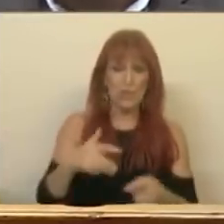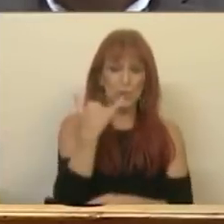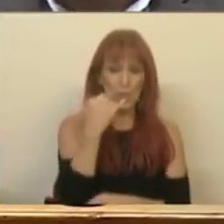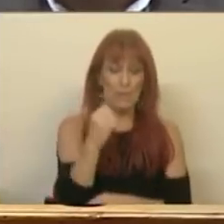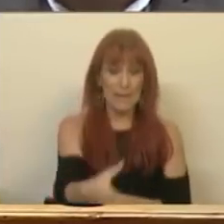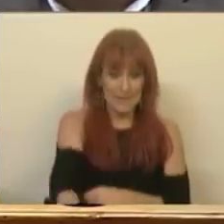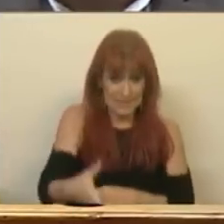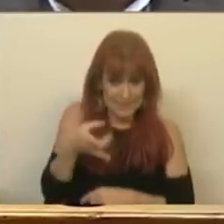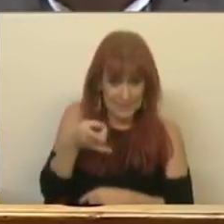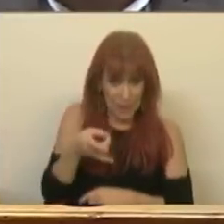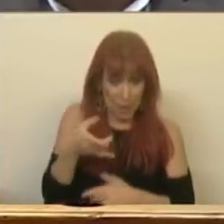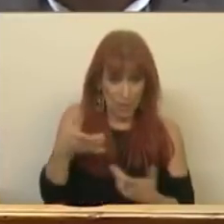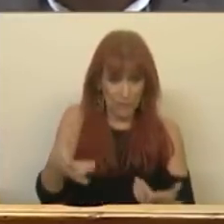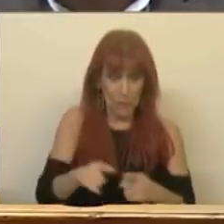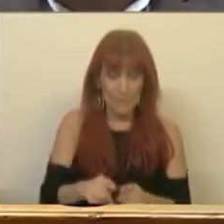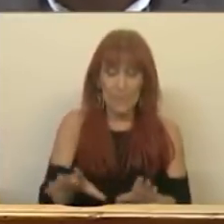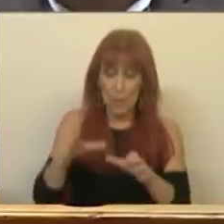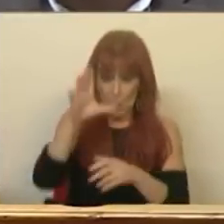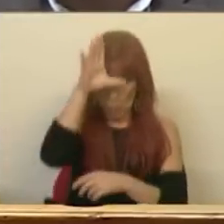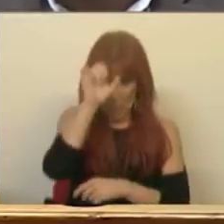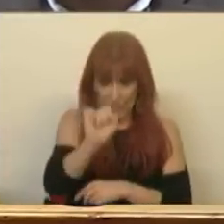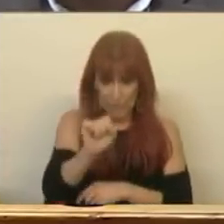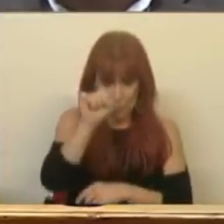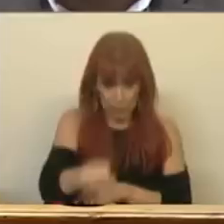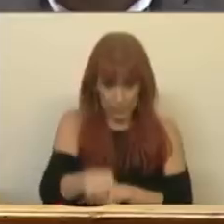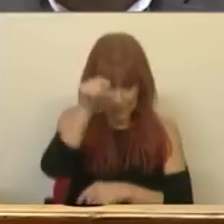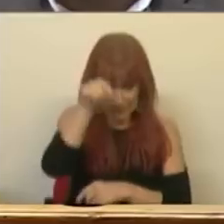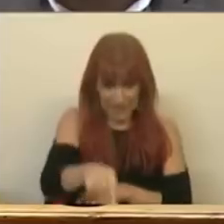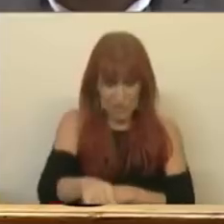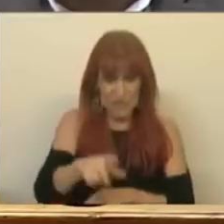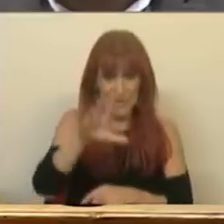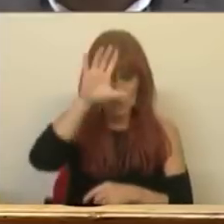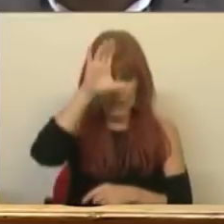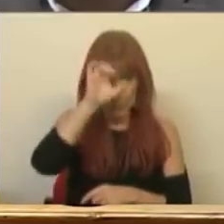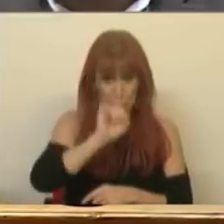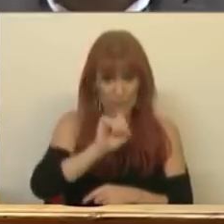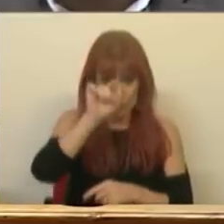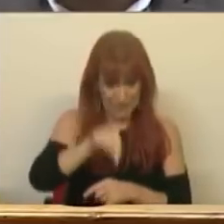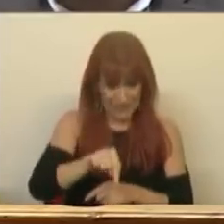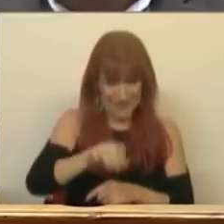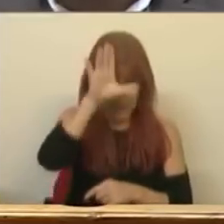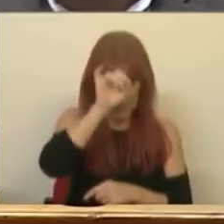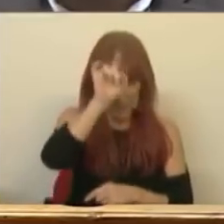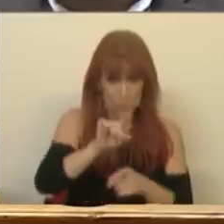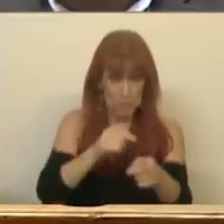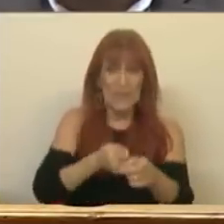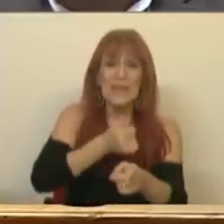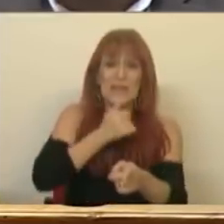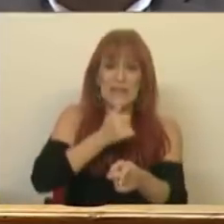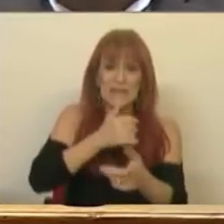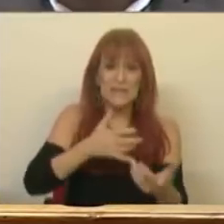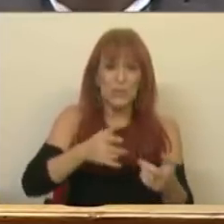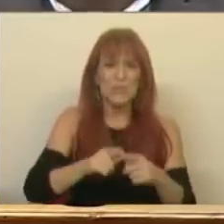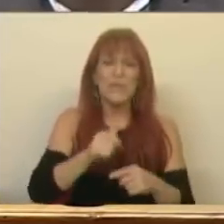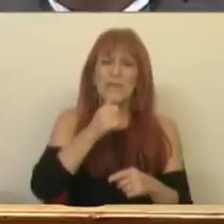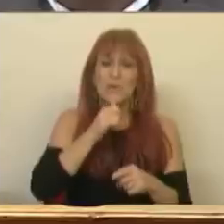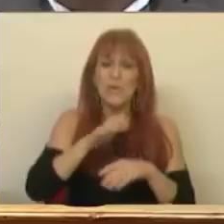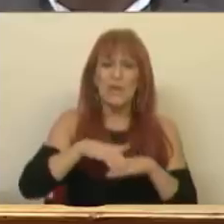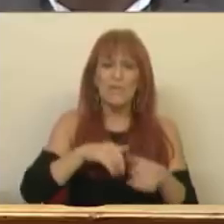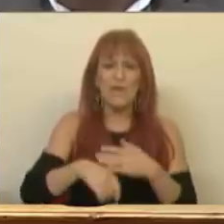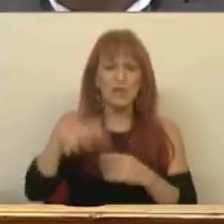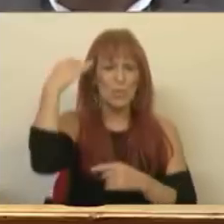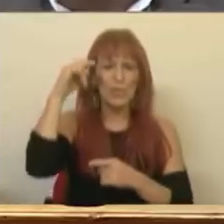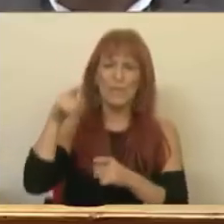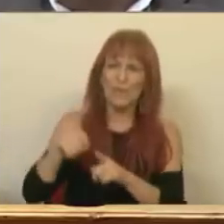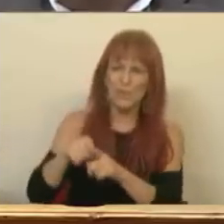2019 este governo o governo deste primeiro-ministro decidiu decidiu fazer